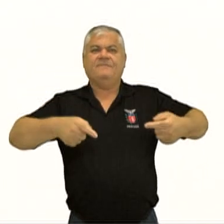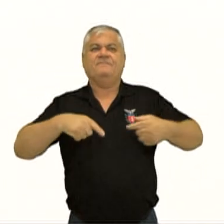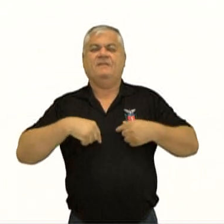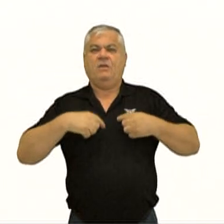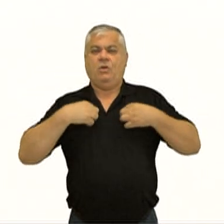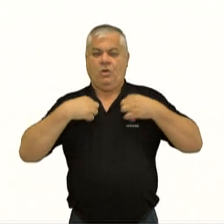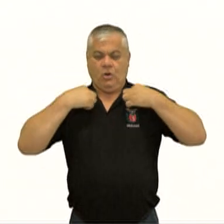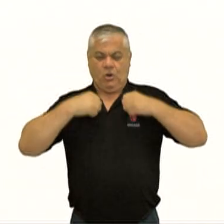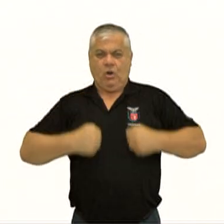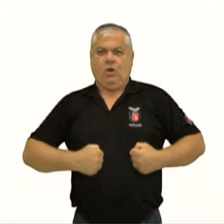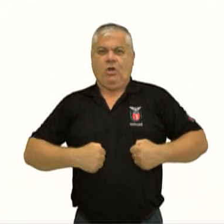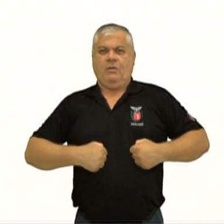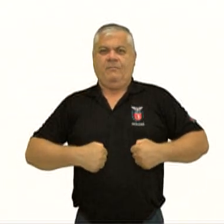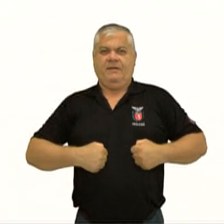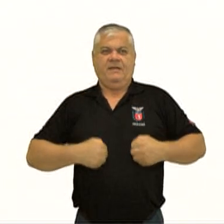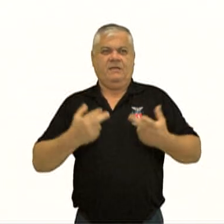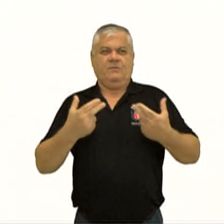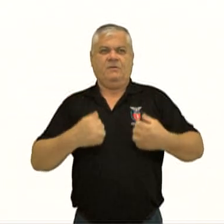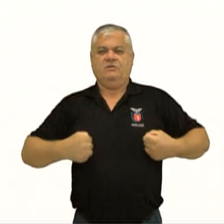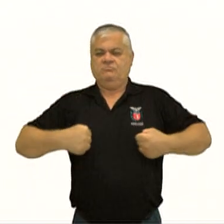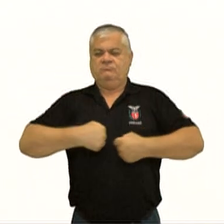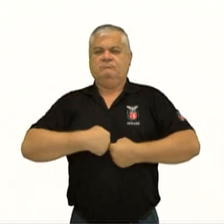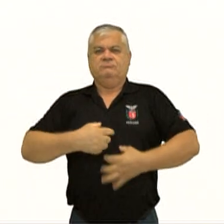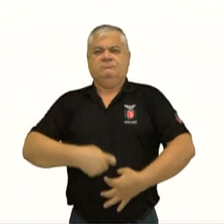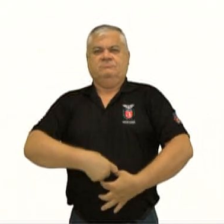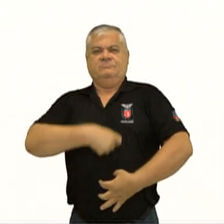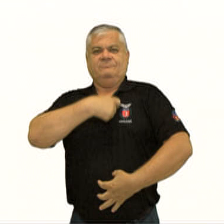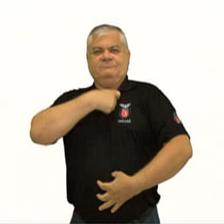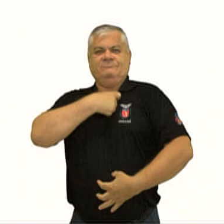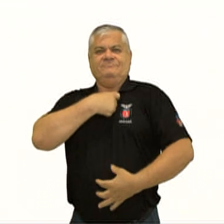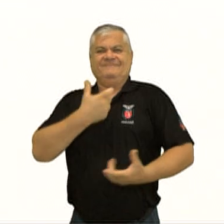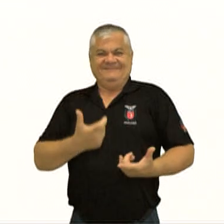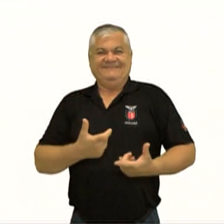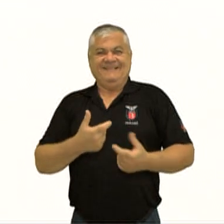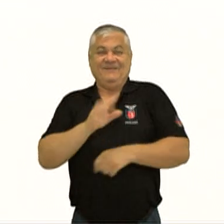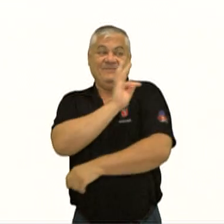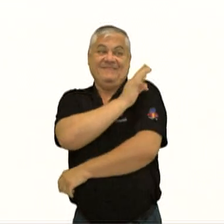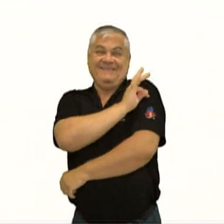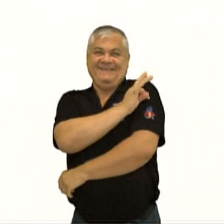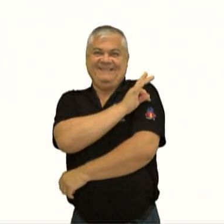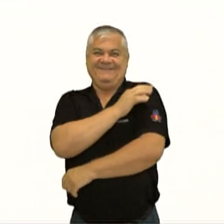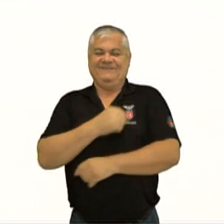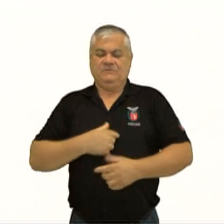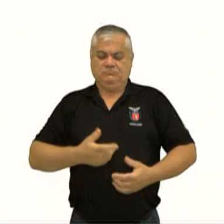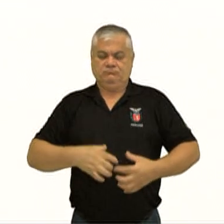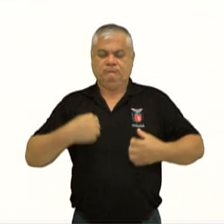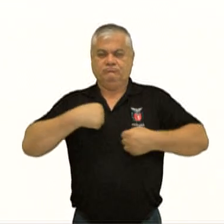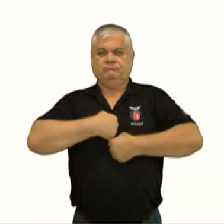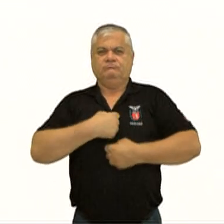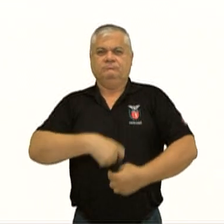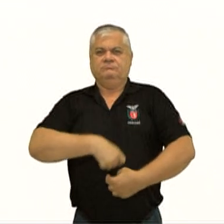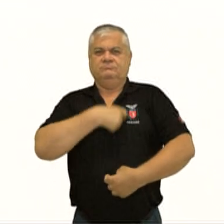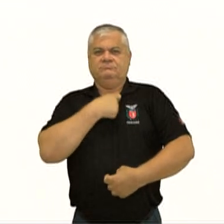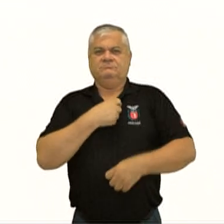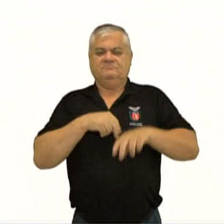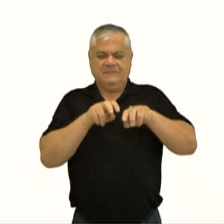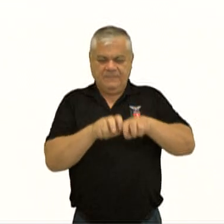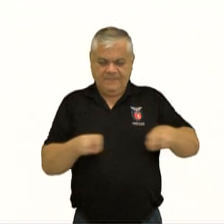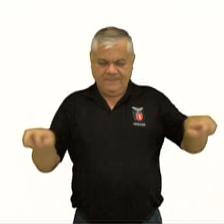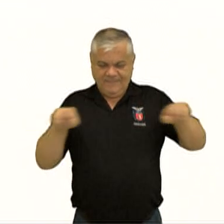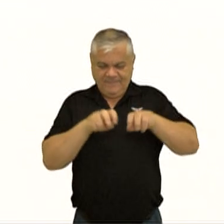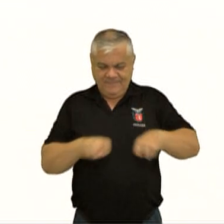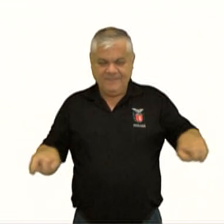dos técnicos, todos de terno, né, gravata, né, as pessoas que estão aqui, os jogadores aqui, as